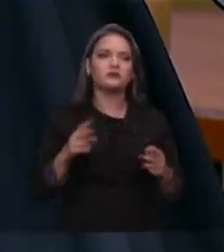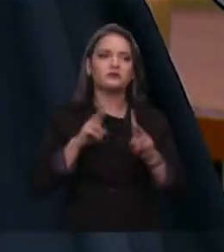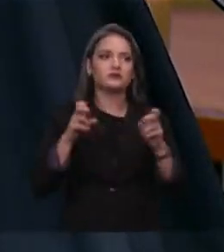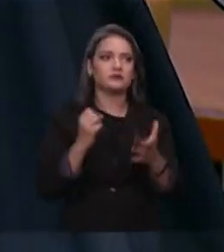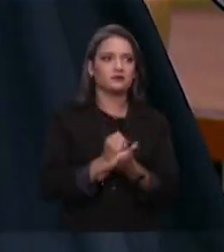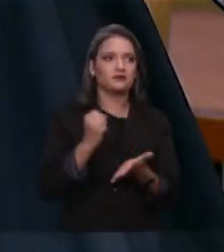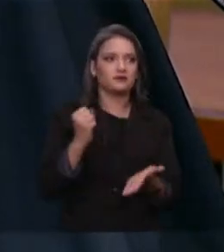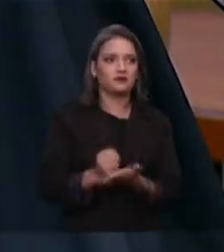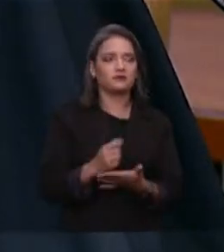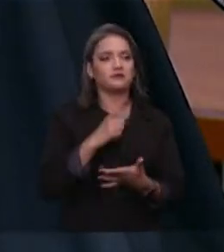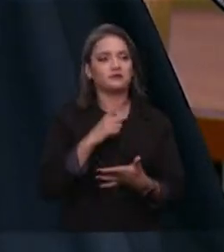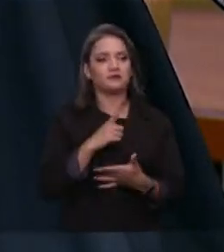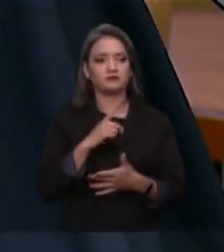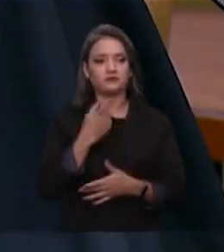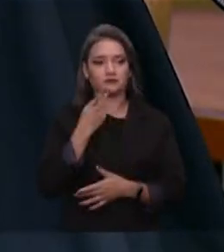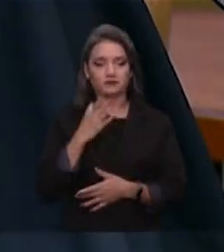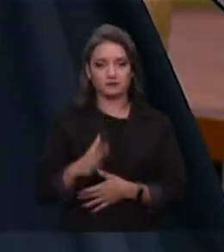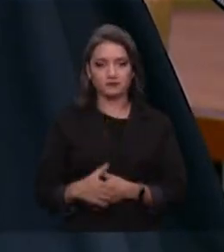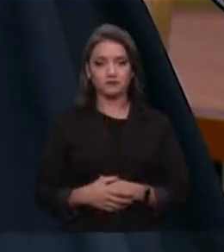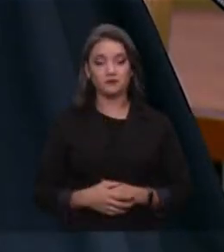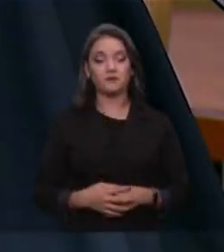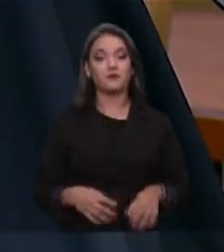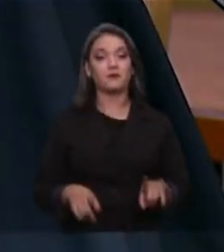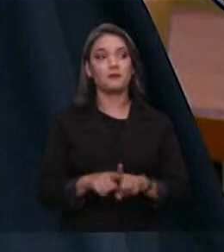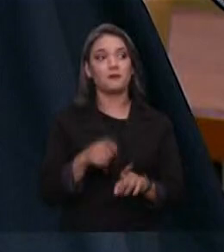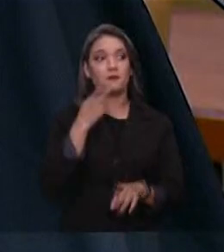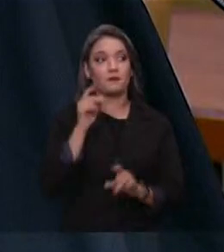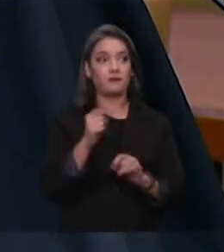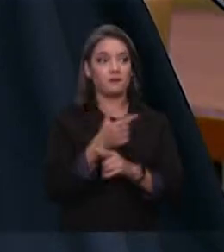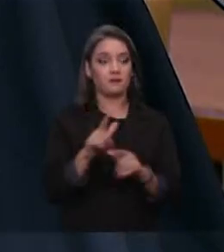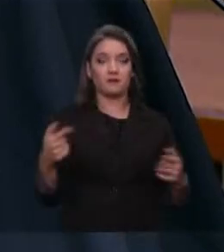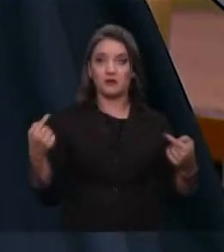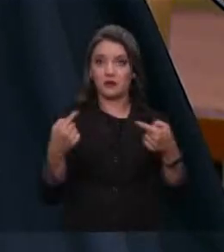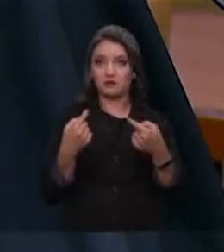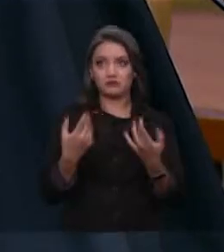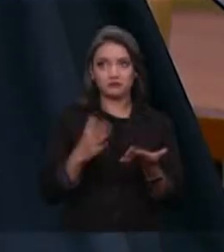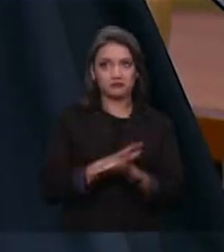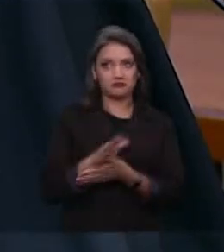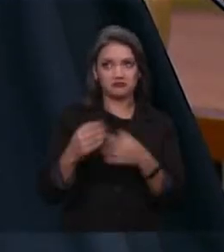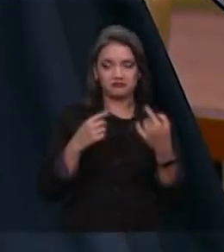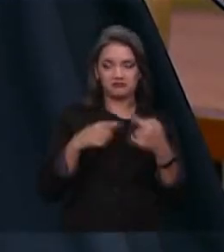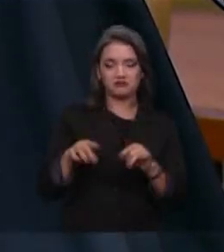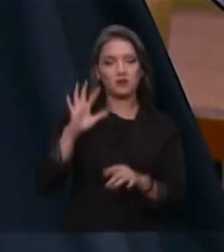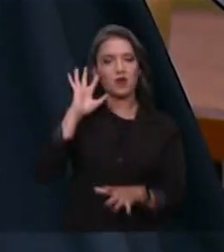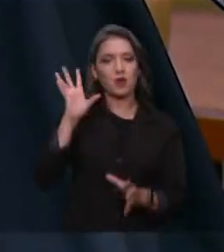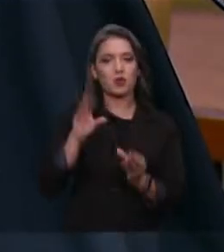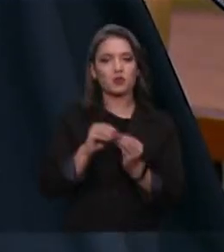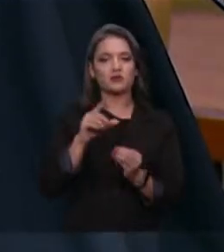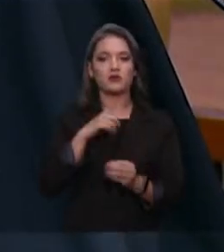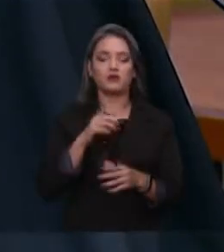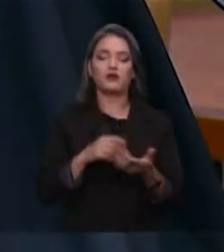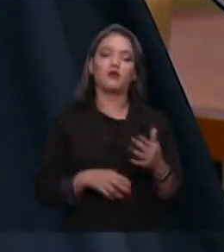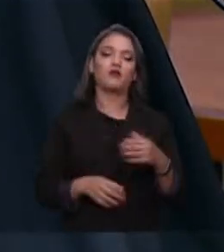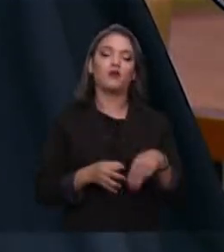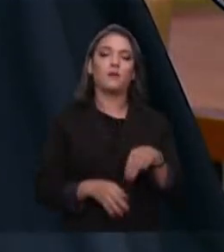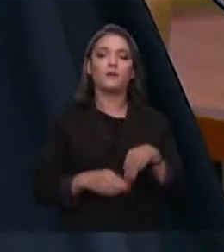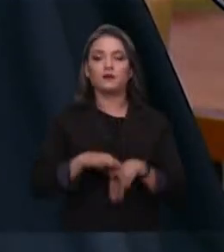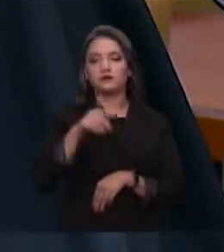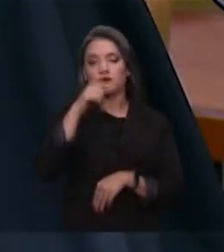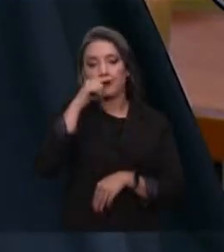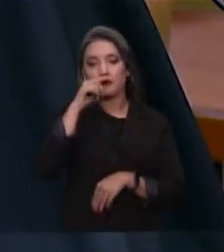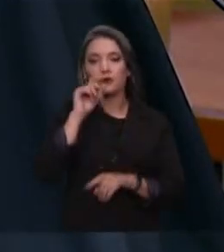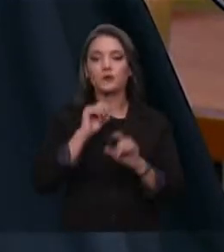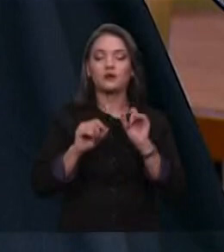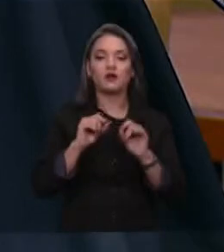às contratações acima referidas. Registro ainda não haver divergência de minha parte quanto à conclusão adotada pelo eminente relator no sentido de que o